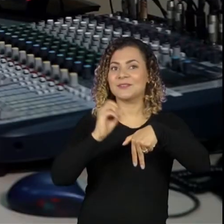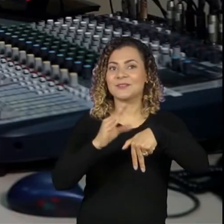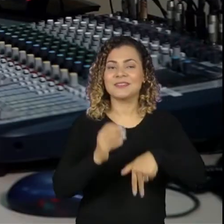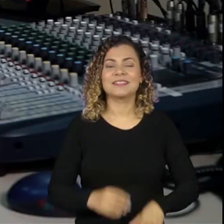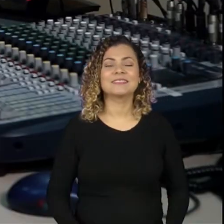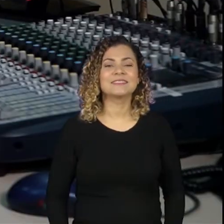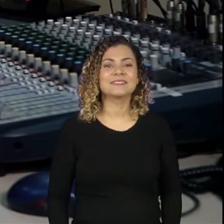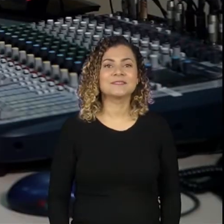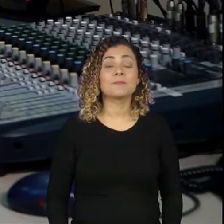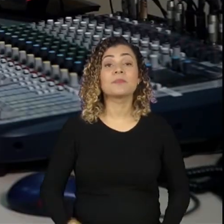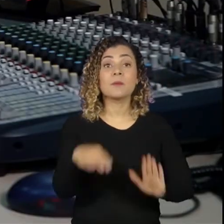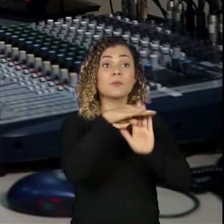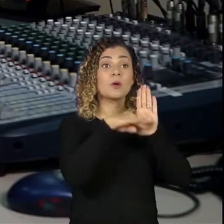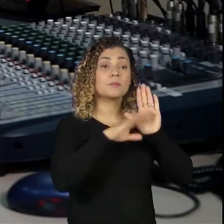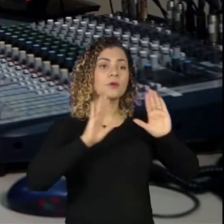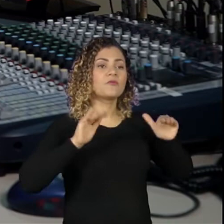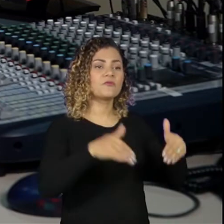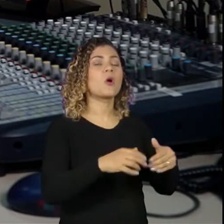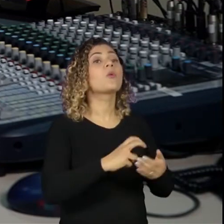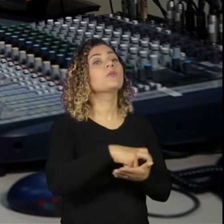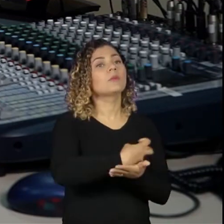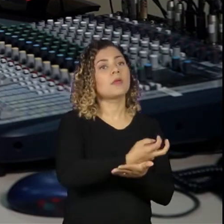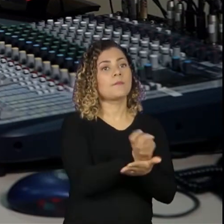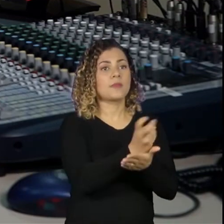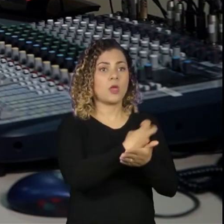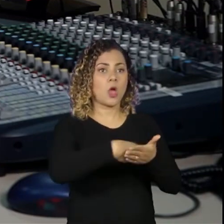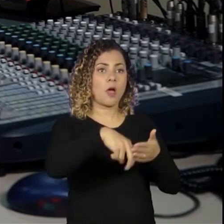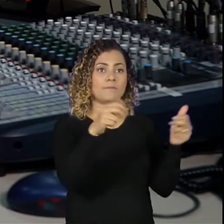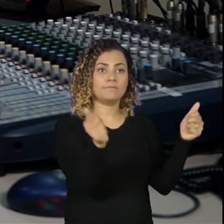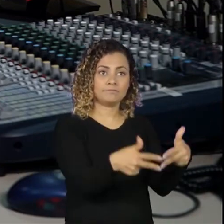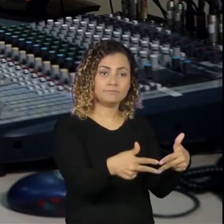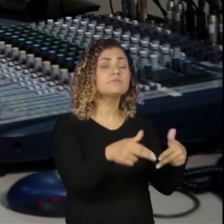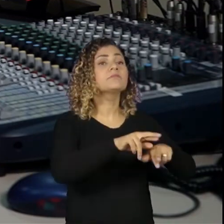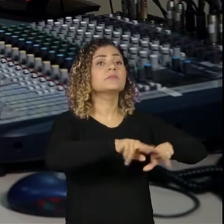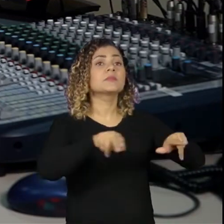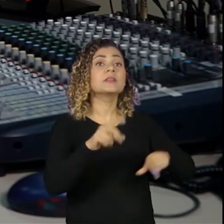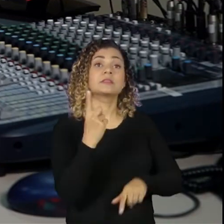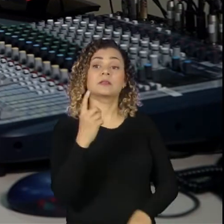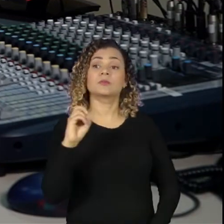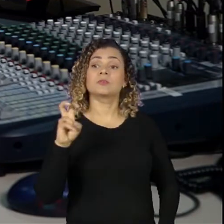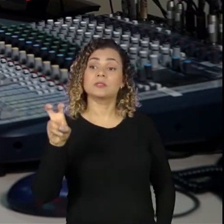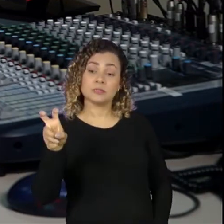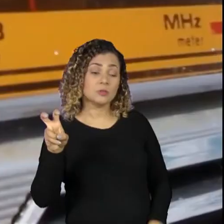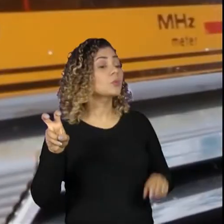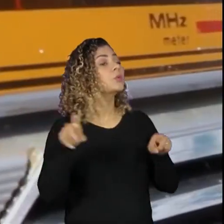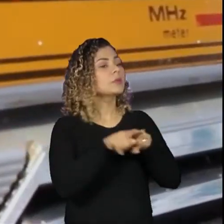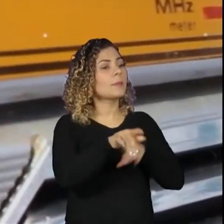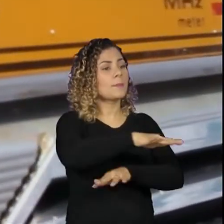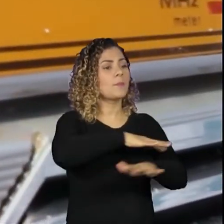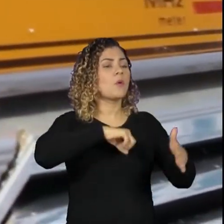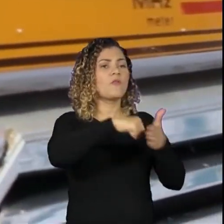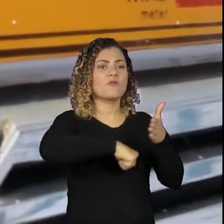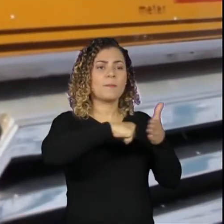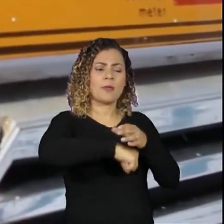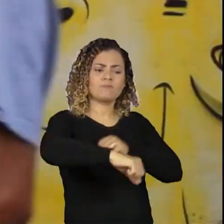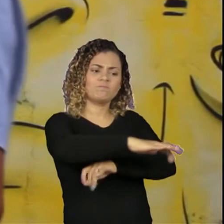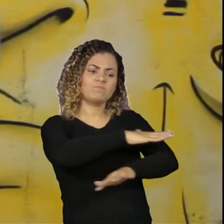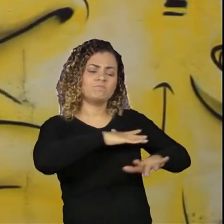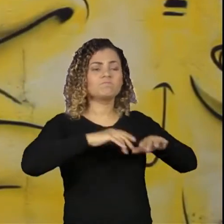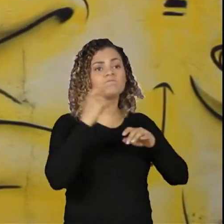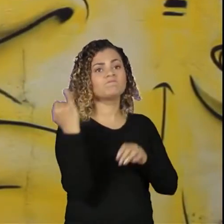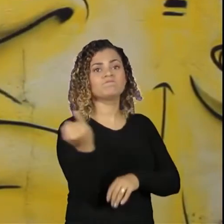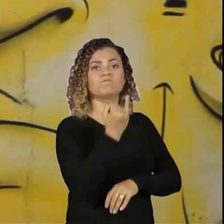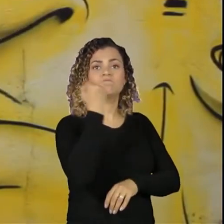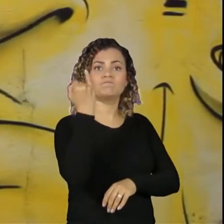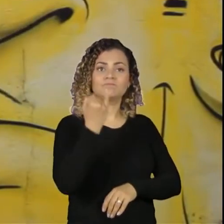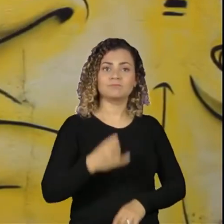ao meio-dia. Estação Livre também está com a gente hoje, fazendo uma participação totalmente especial aqui no Black 105. Tão importante,